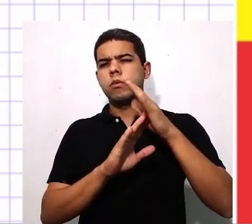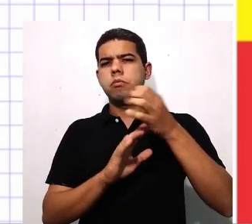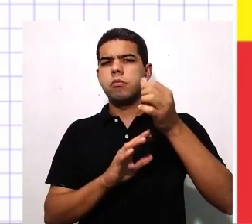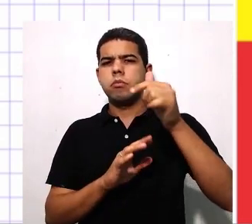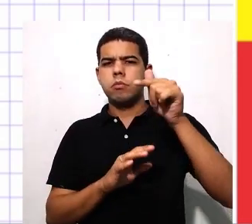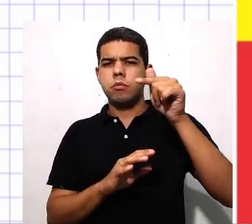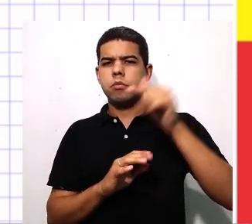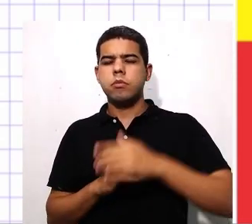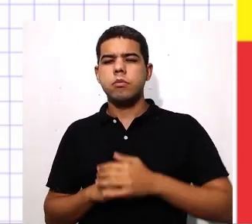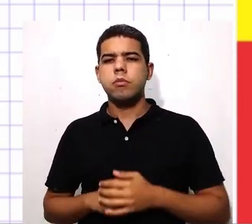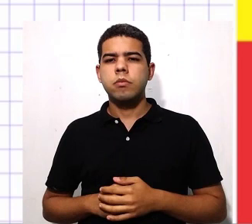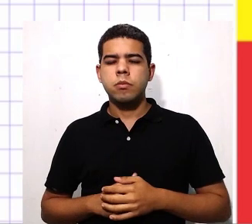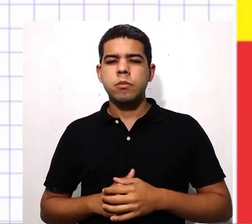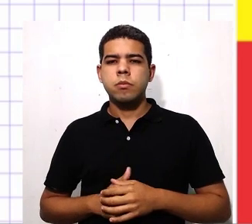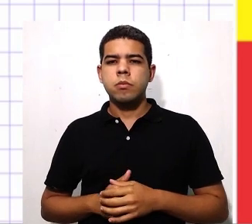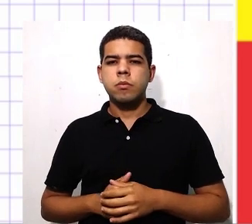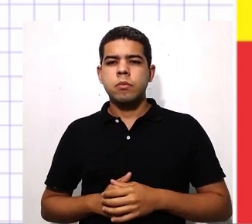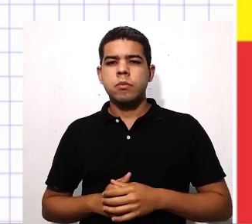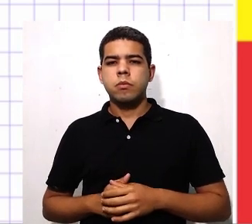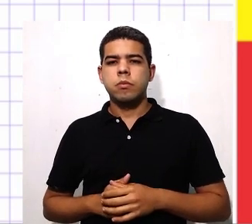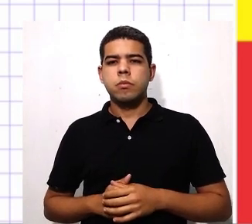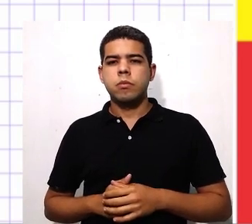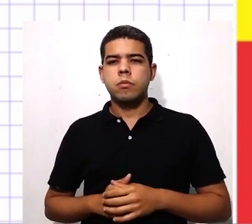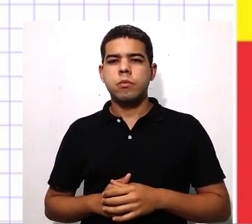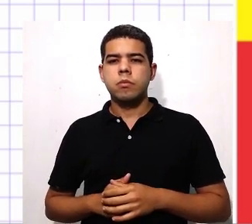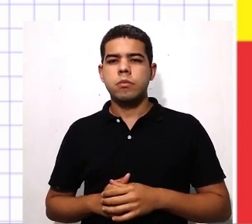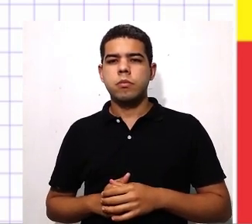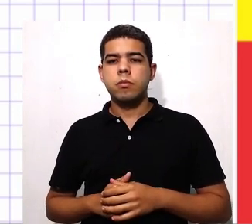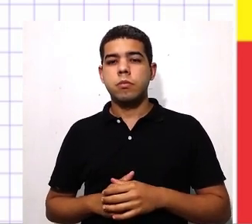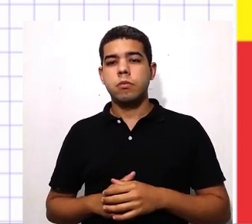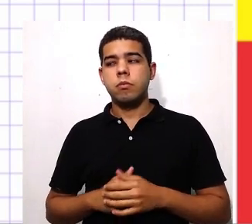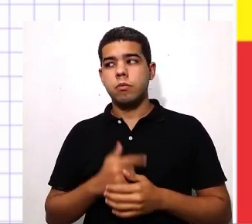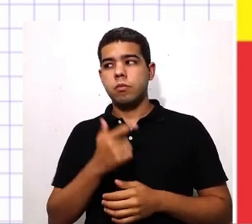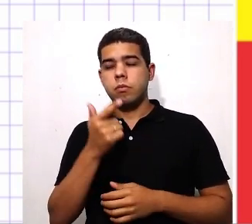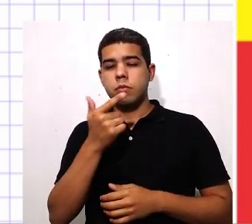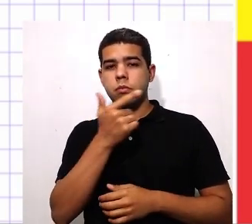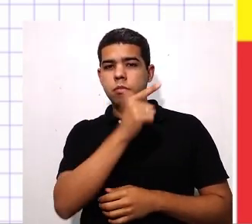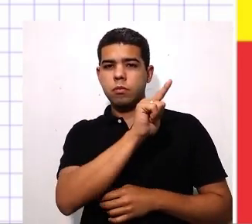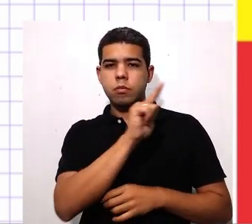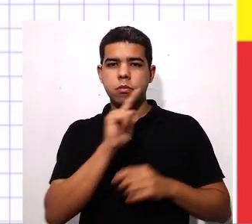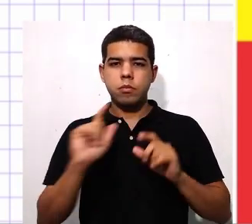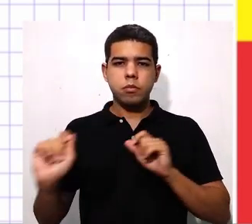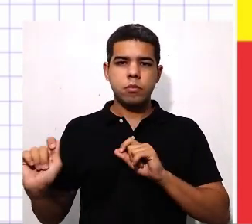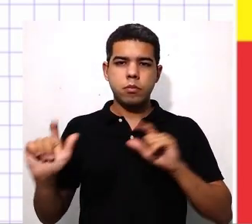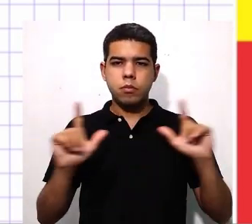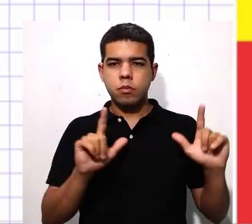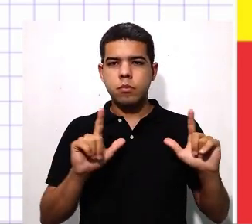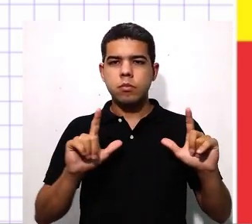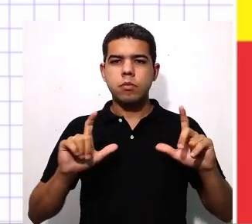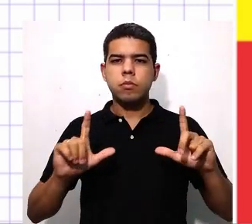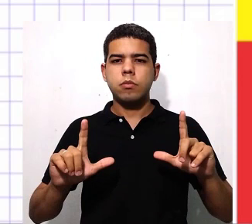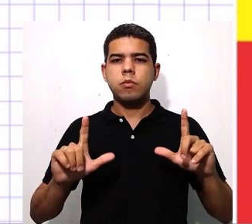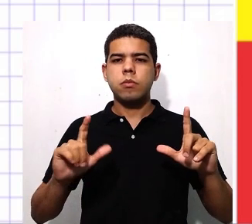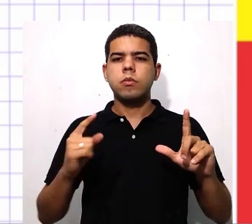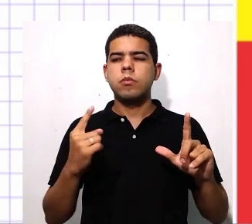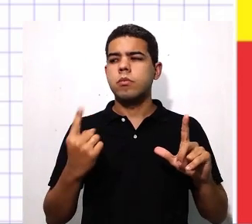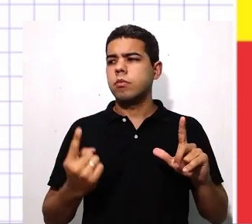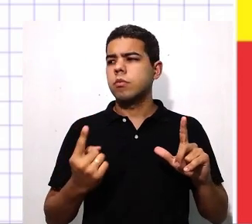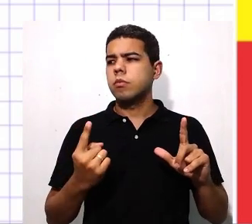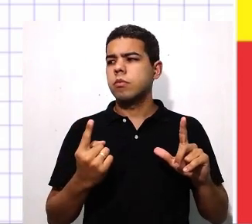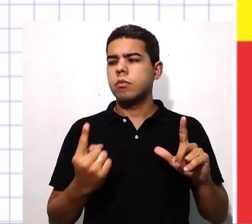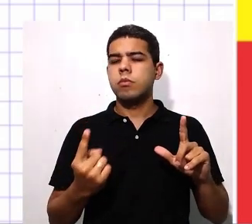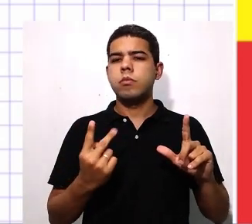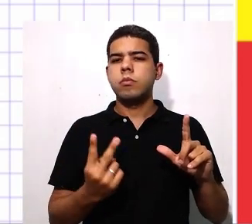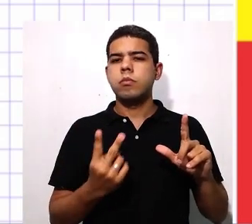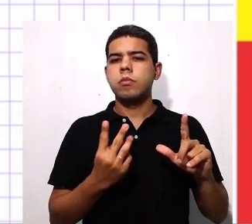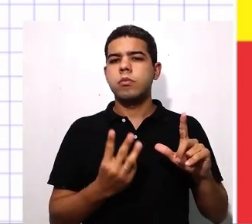Pronto, até aí. A outra figura. Então, ó, construindo, veja como é a construção, ó. 1, 2, o ponto de encontro